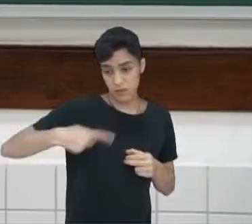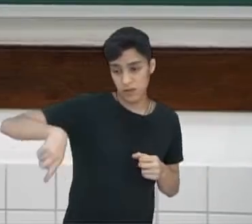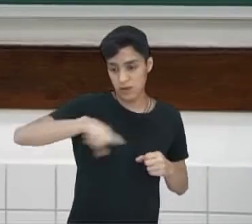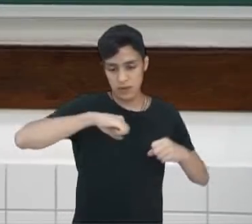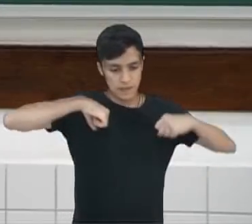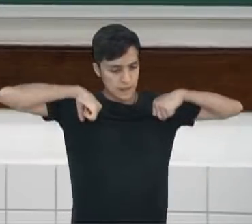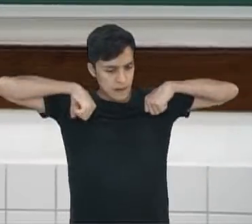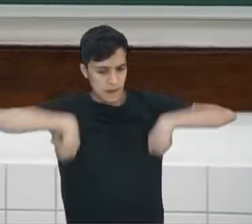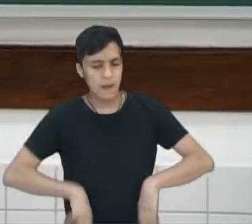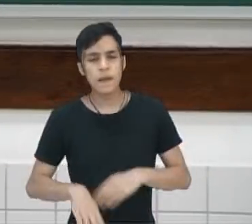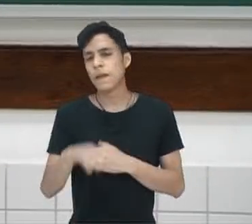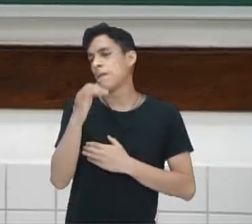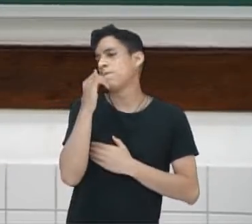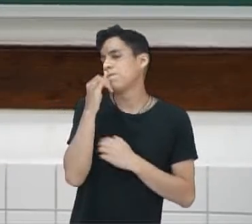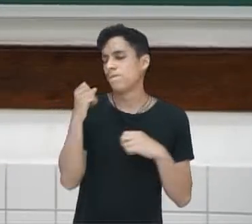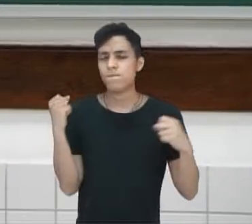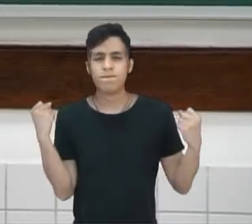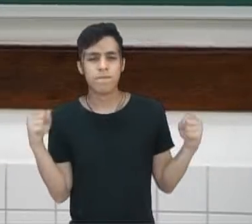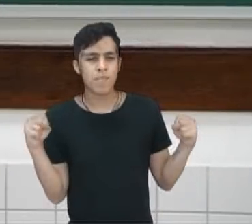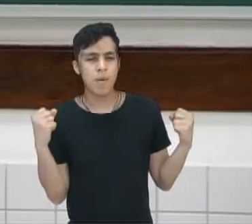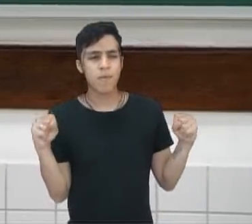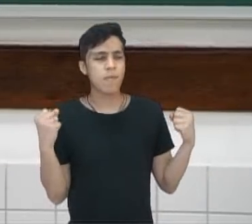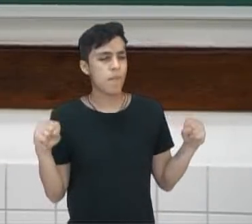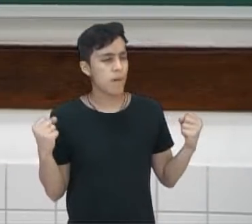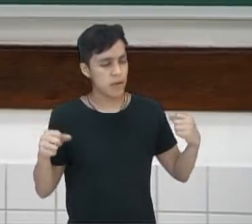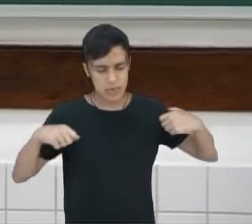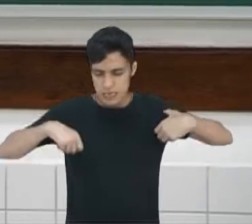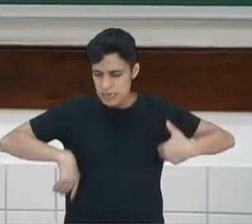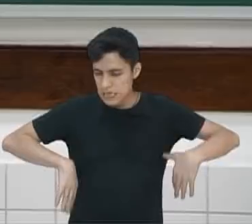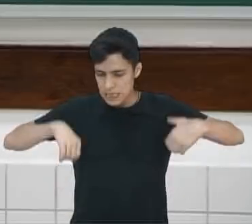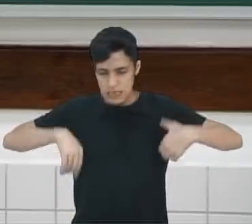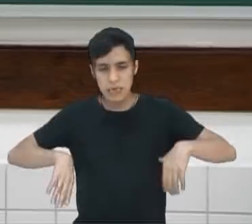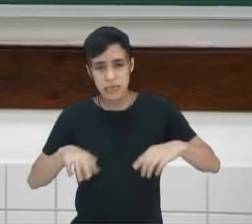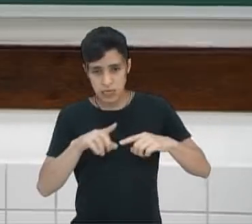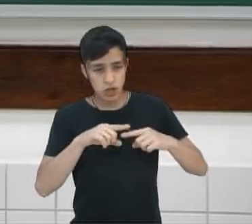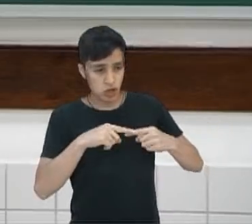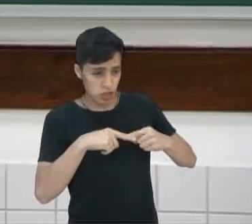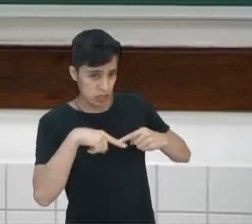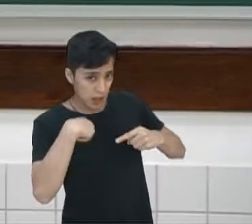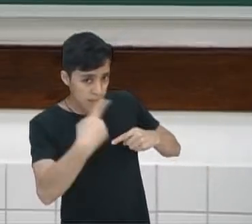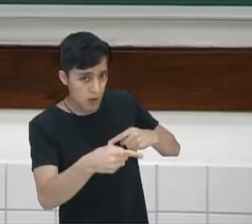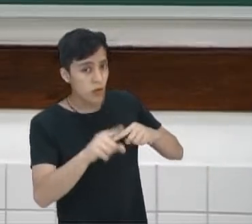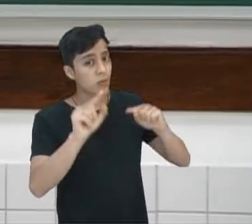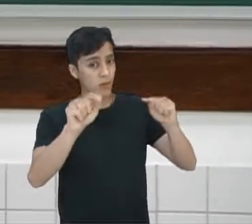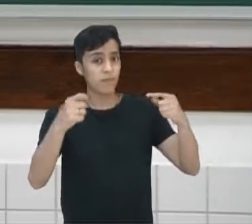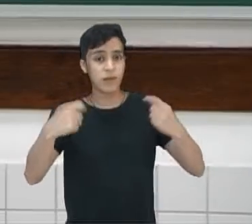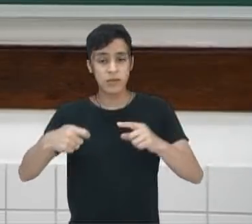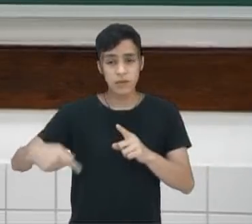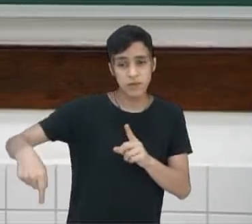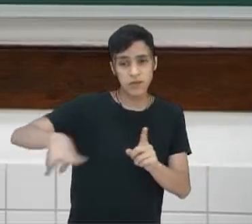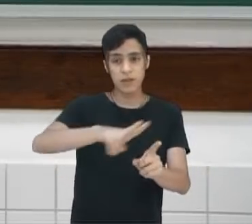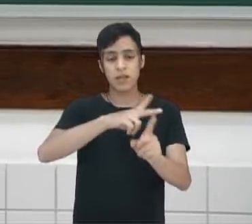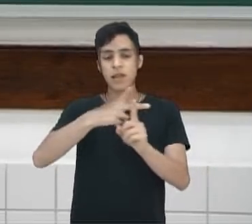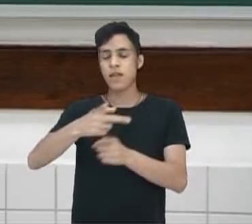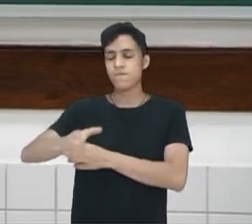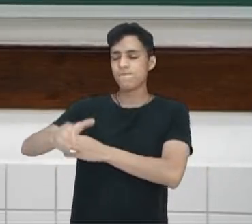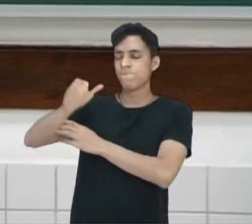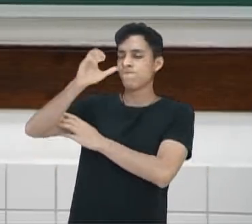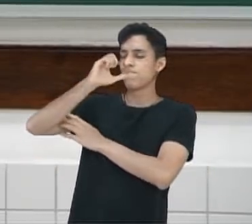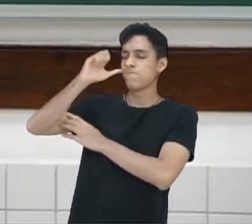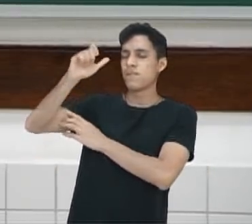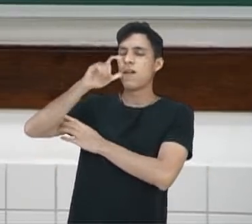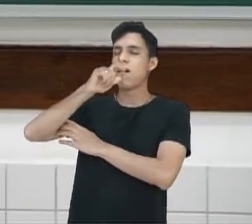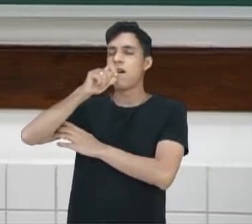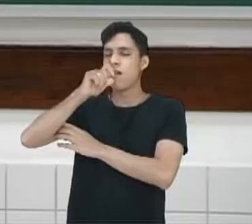muito durante, por exemplo, uma prática de exercícios físicos, depois, né, a gente precisa investir na hidratação, tomar bastante água